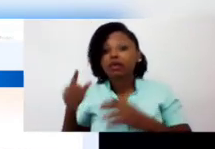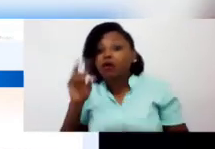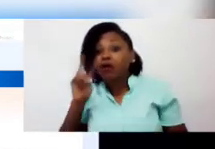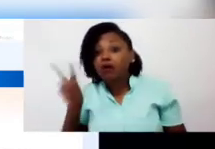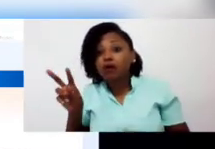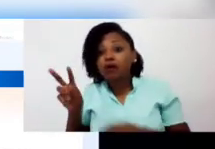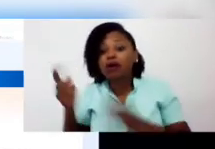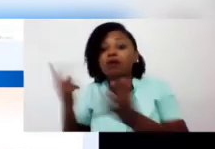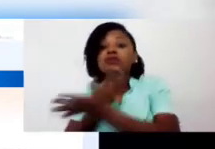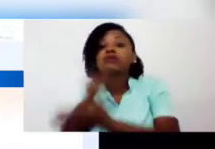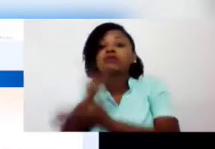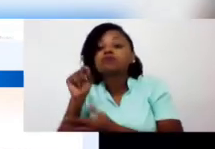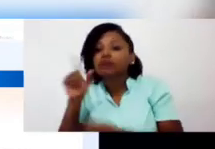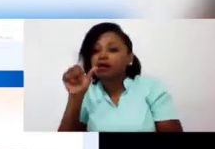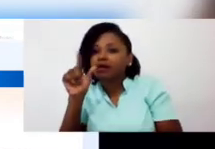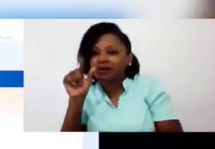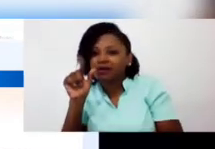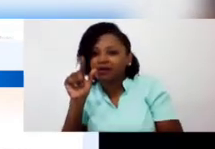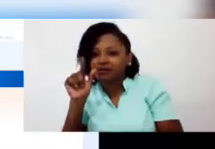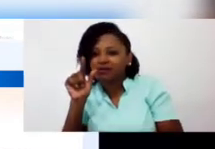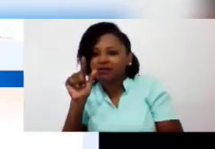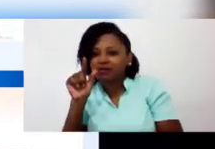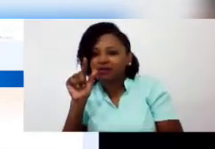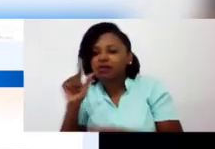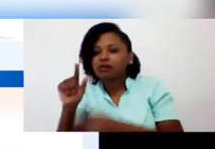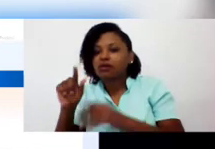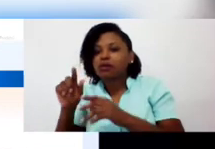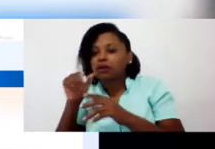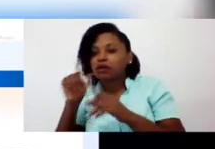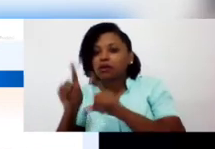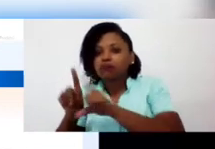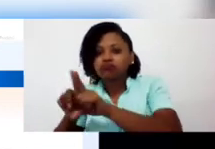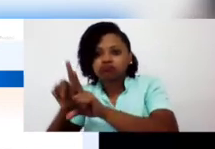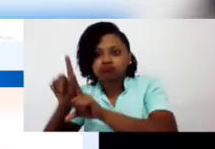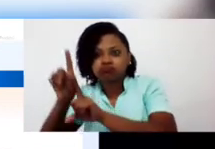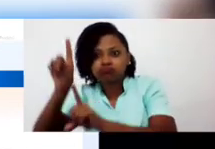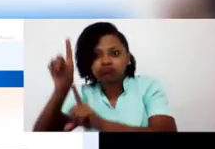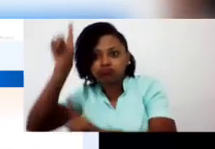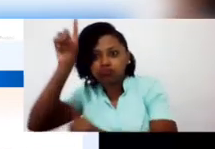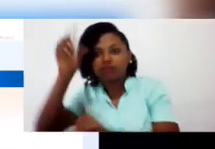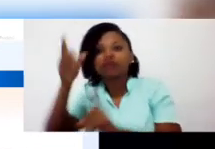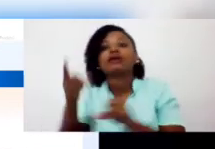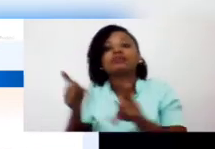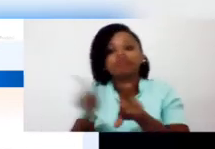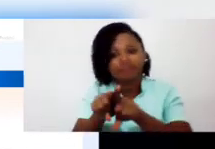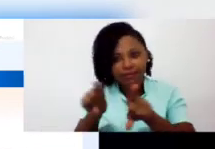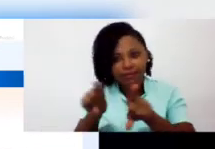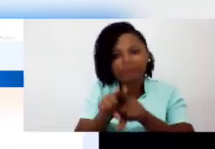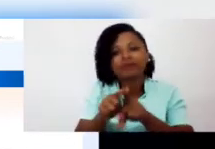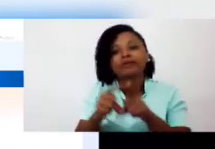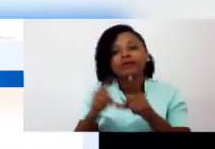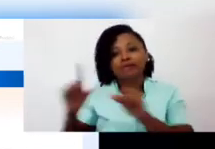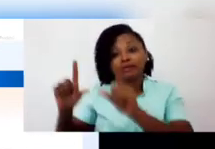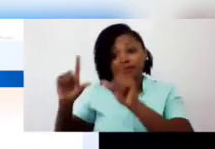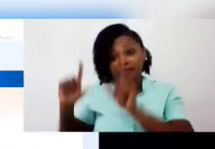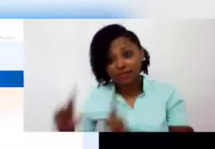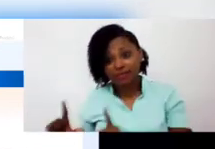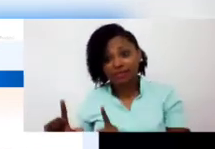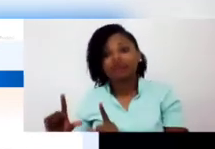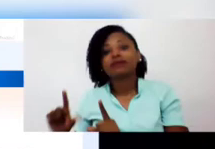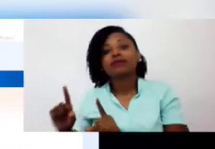depois de um certo tempo a 20 graus Celsius. Olha o que acontece com a água, né? Quando a gente vai aumentando a temperatura, aqui a pressão